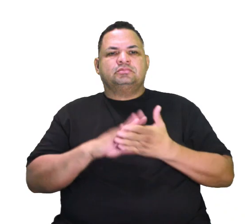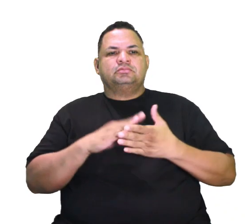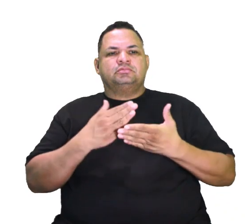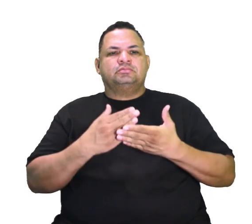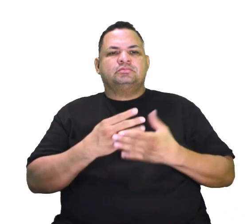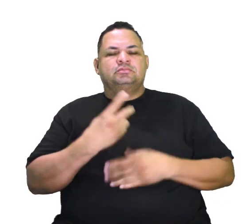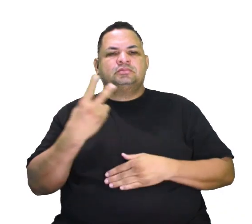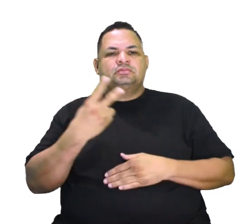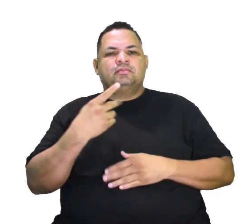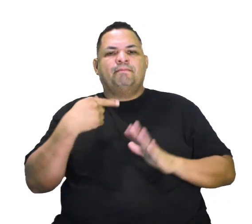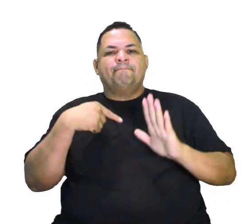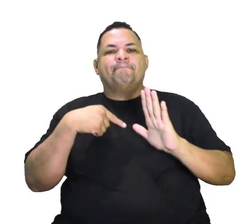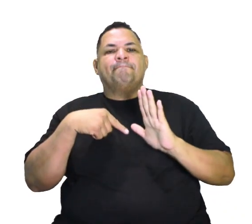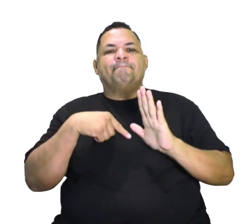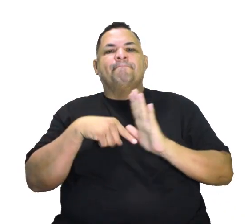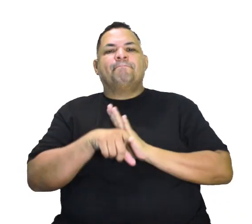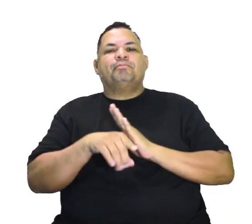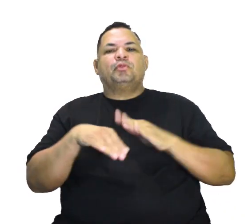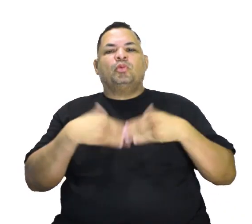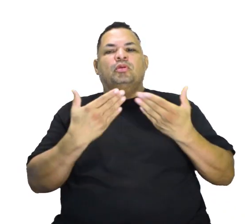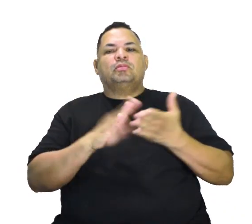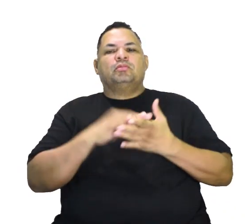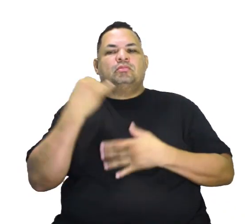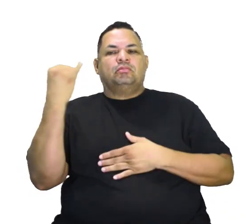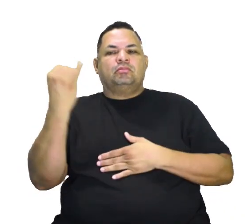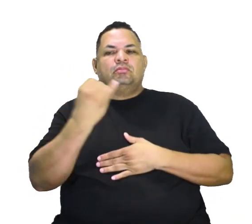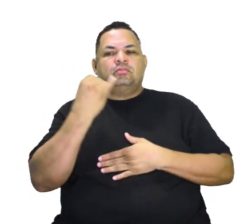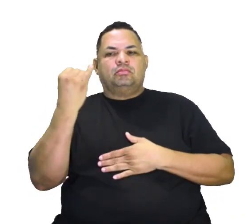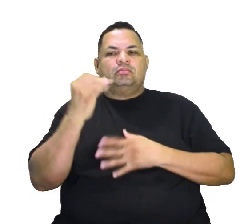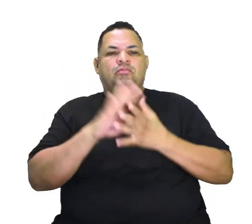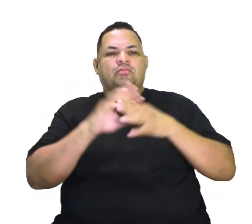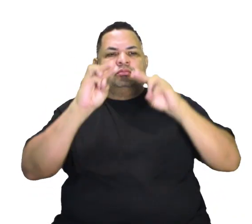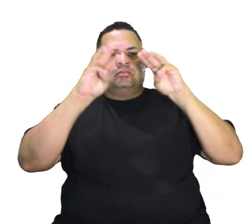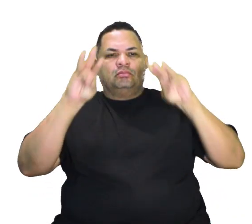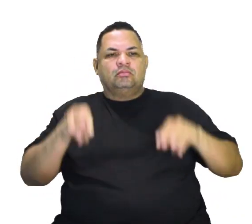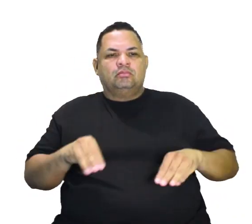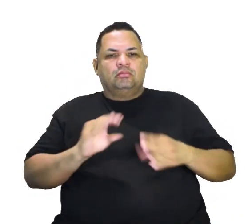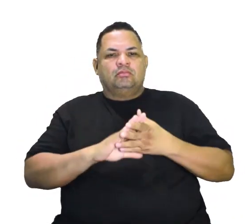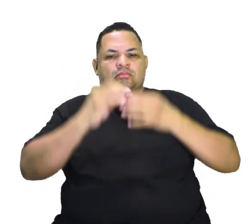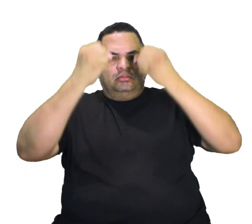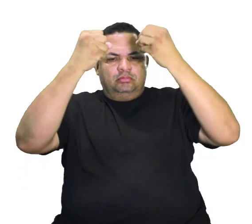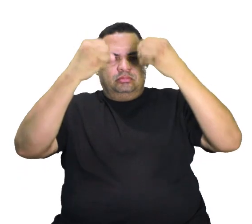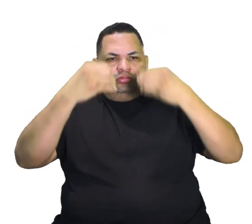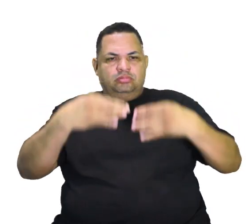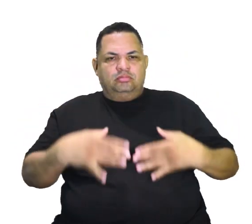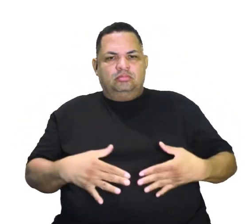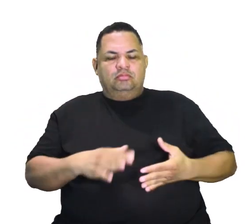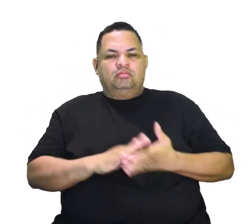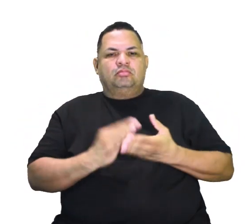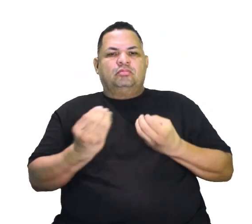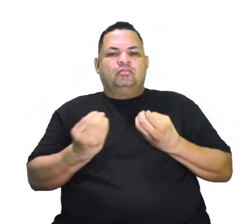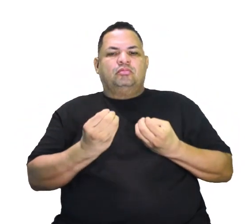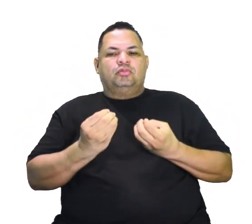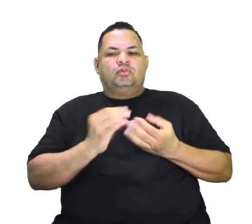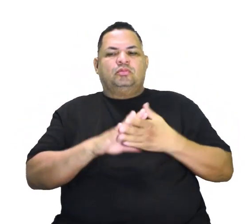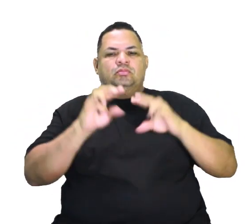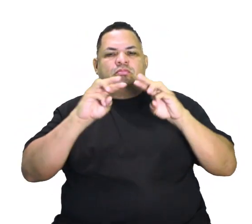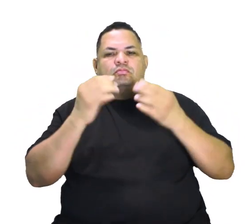uma enquete sobre, com a segunda pergunta, na sua opinião, qual a importância de um